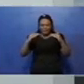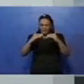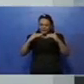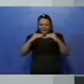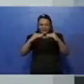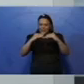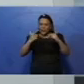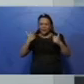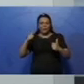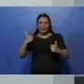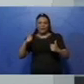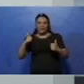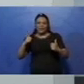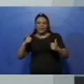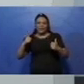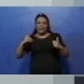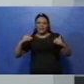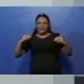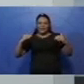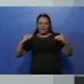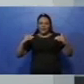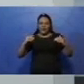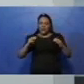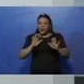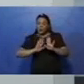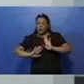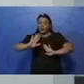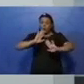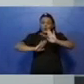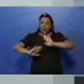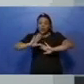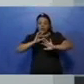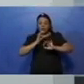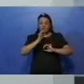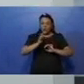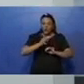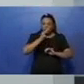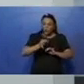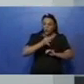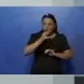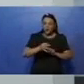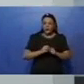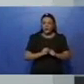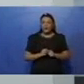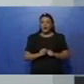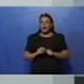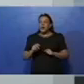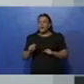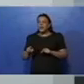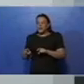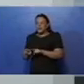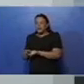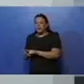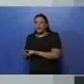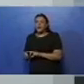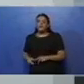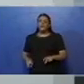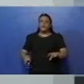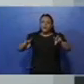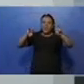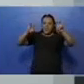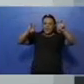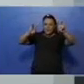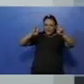quando usarmos essa comparação como argumento. A citação. Eu gosto muito de